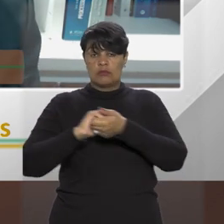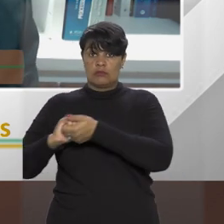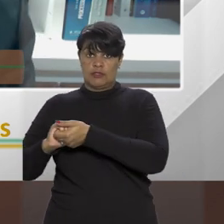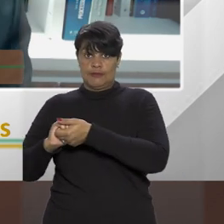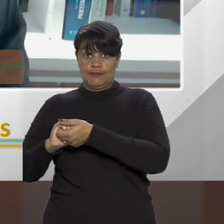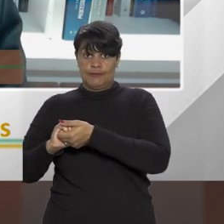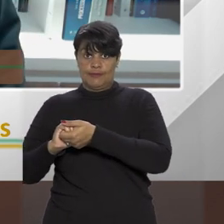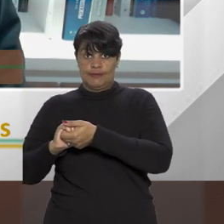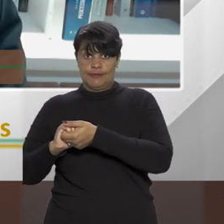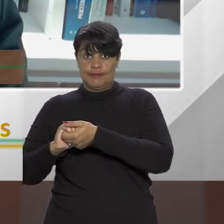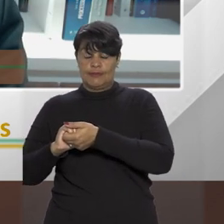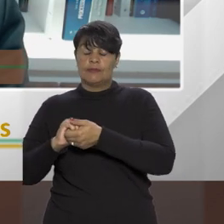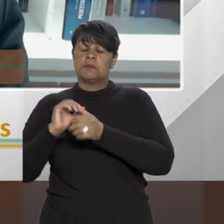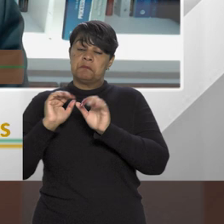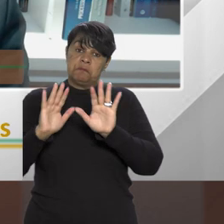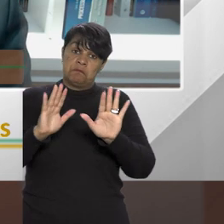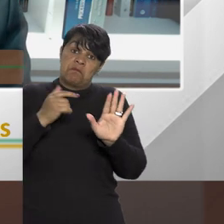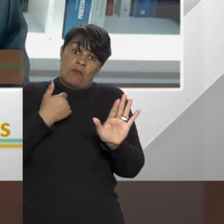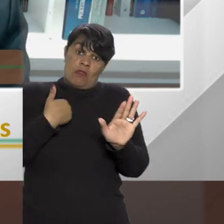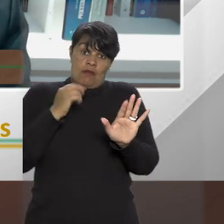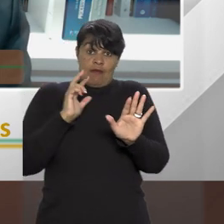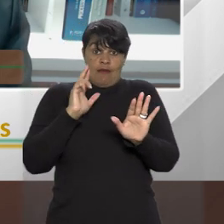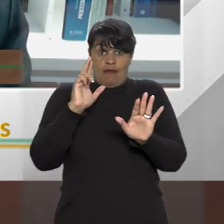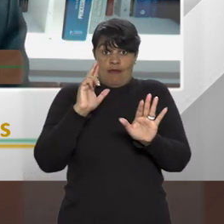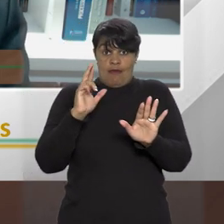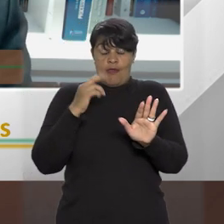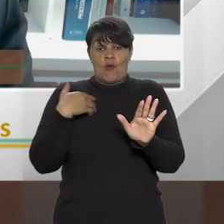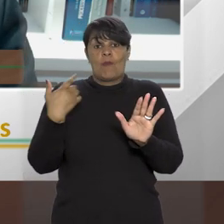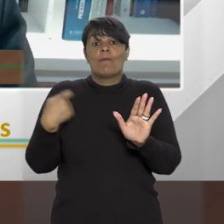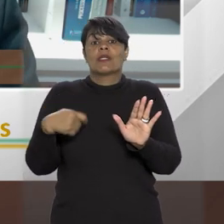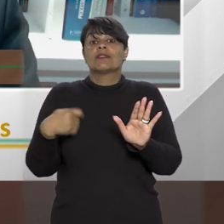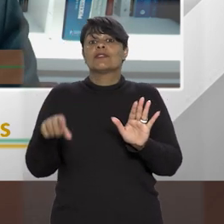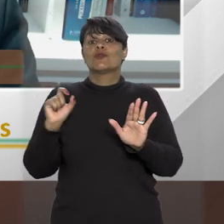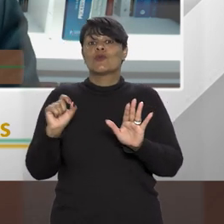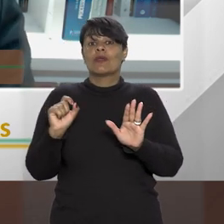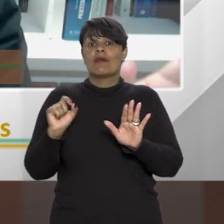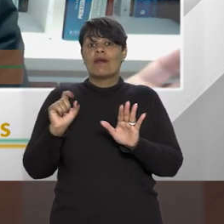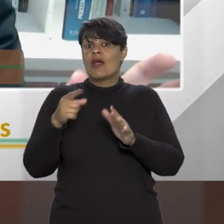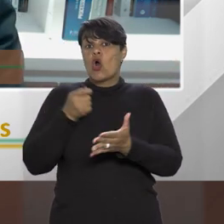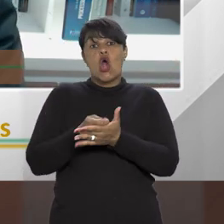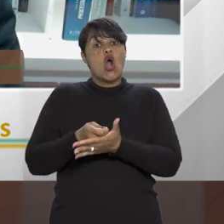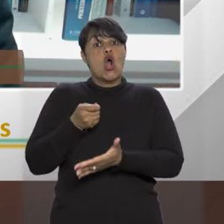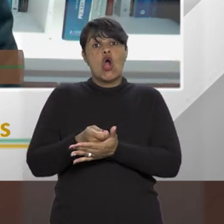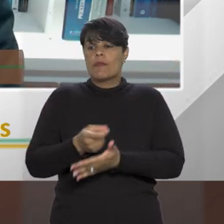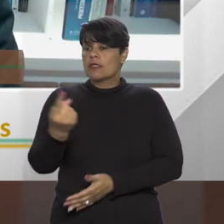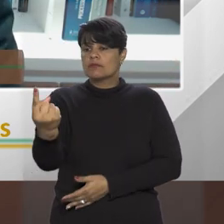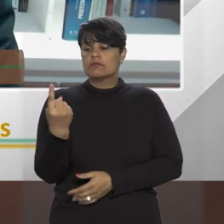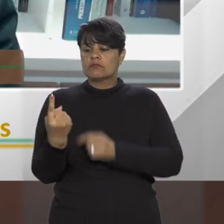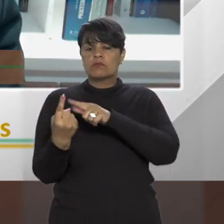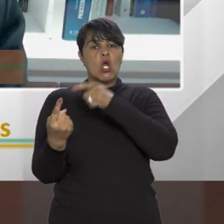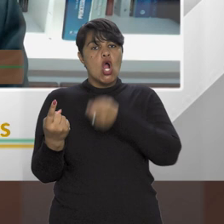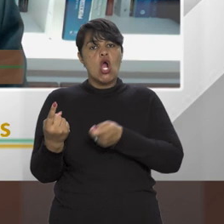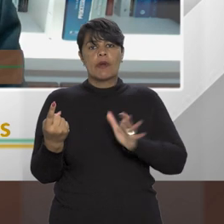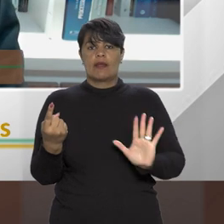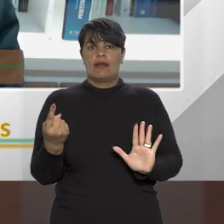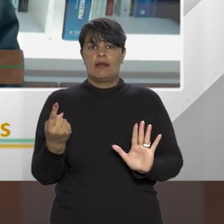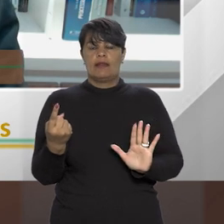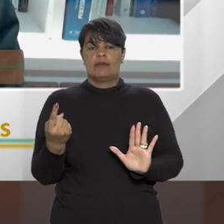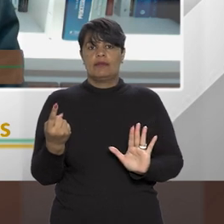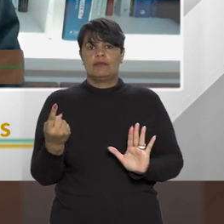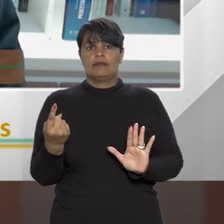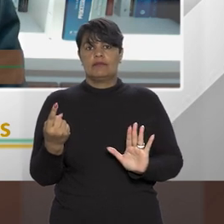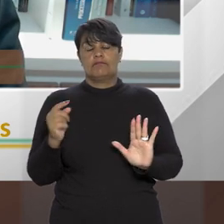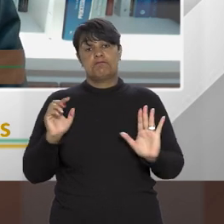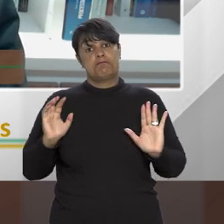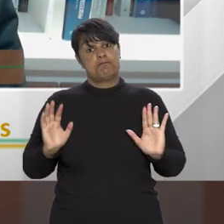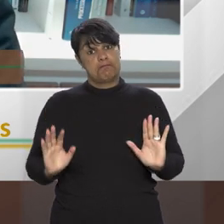a participar dessa audiência, a não ser que estejam presentes as sessões que a própria lei traz, por exemplo, quando os direitos não admitem